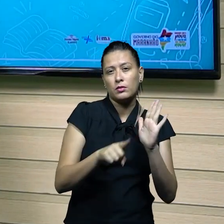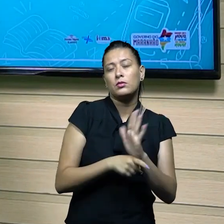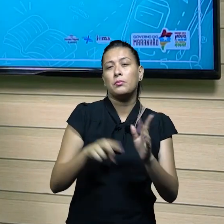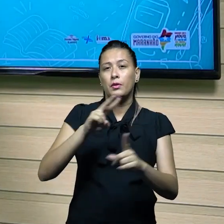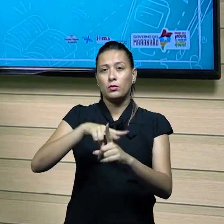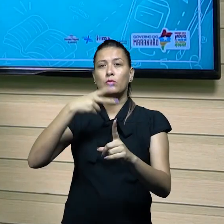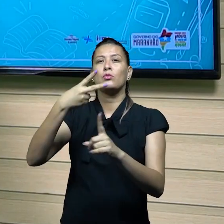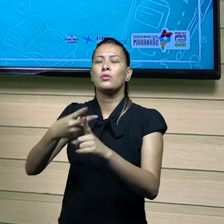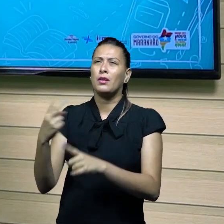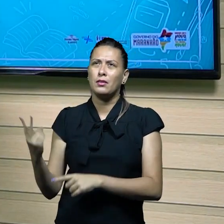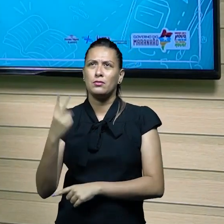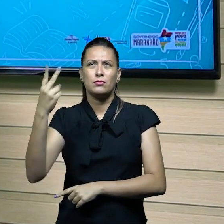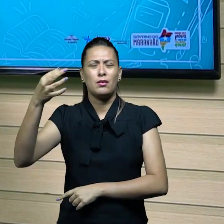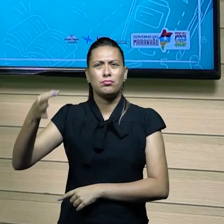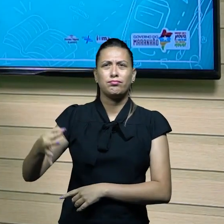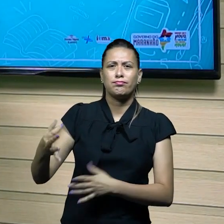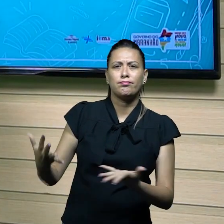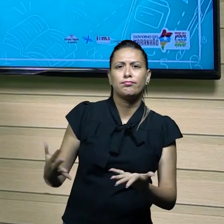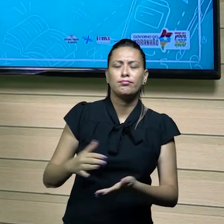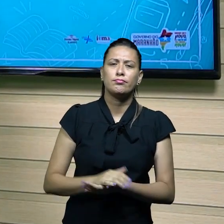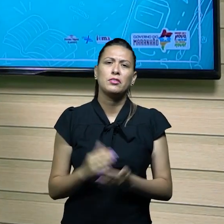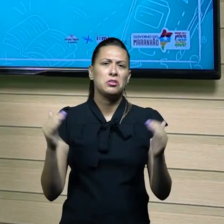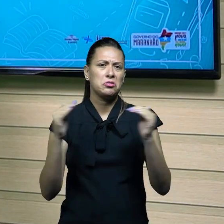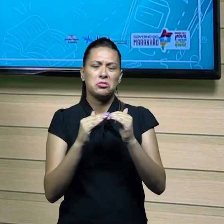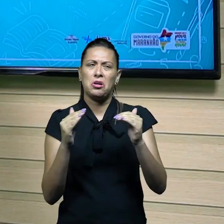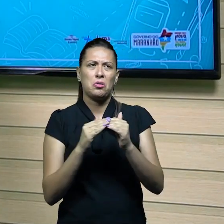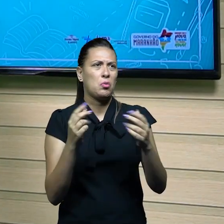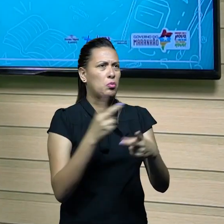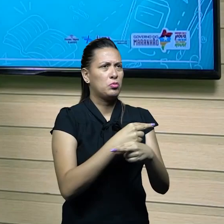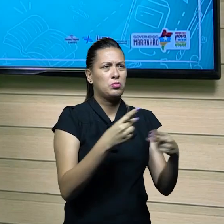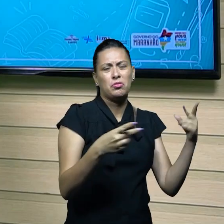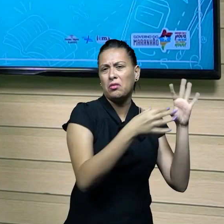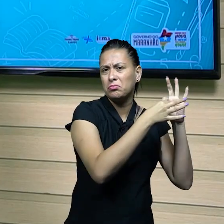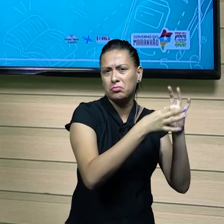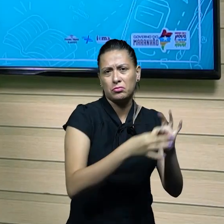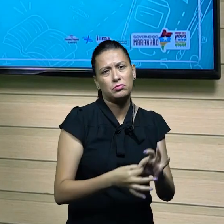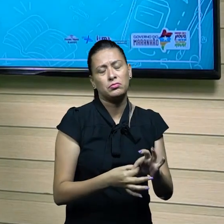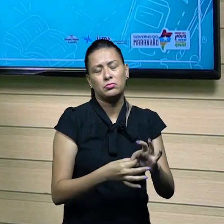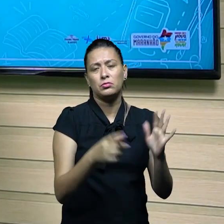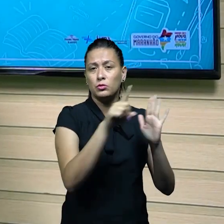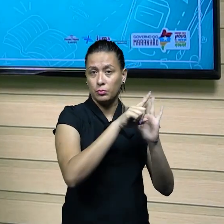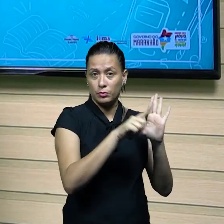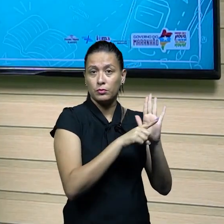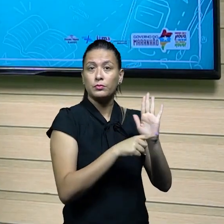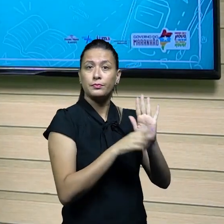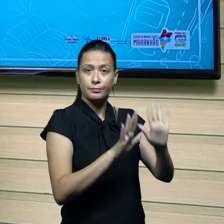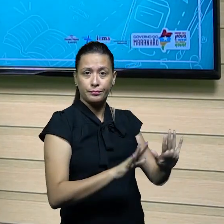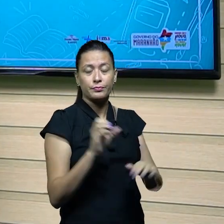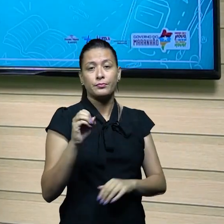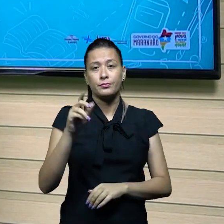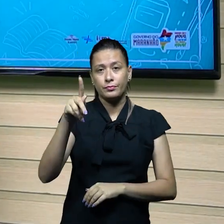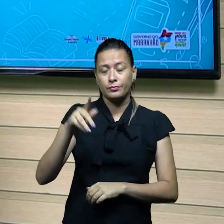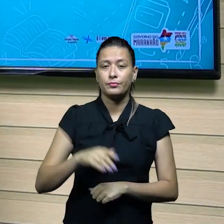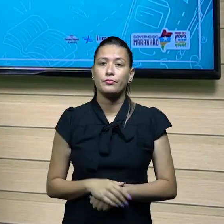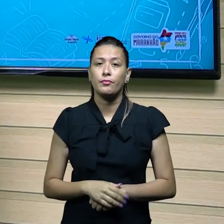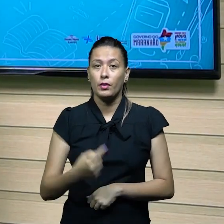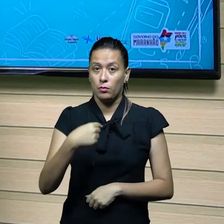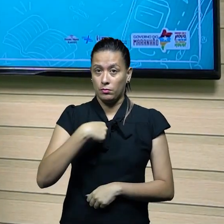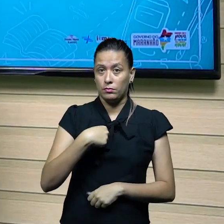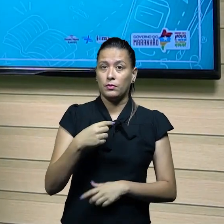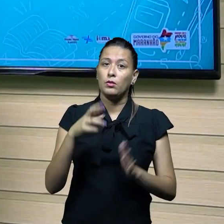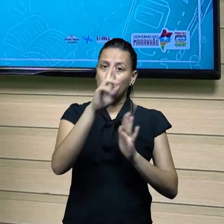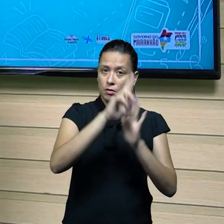situações que eu determinei nesse planejamento, ok? Então, a partir do momento que eu faço esse relatório, eu consigo avaliar se o que eu planejei está